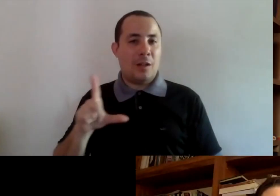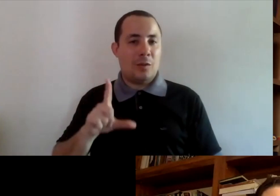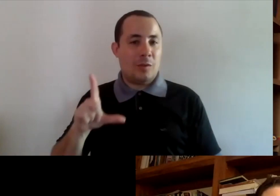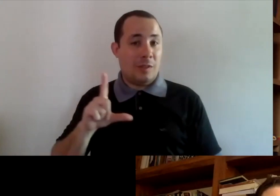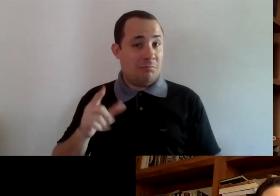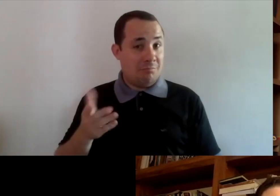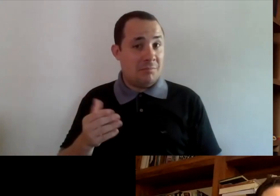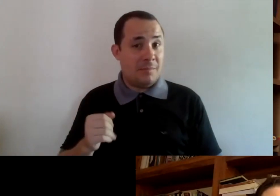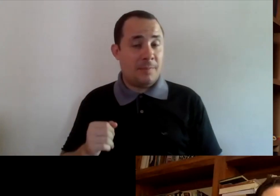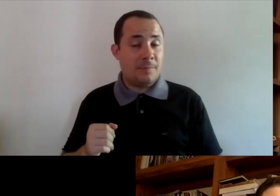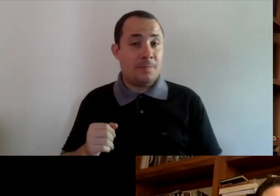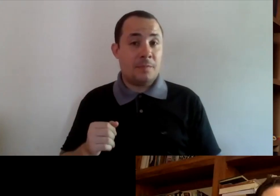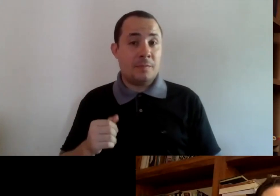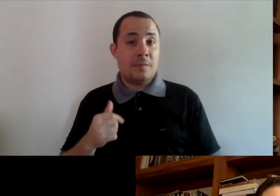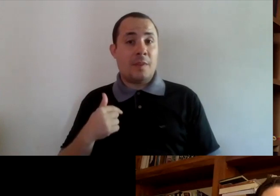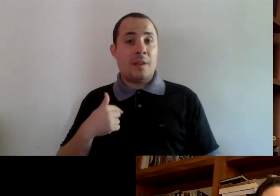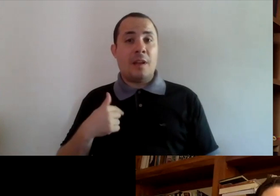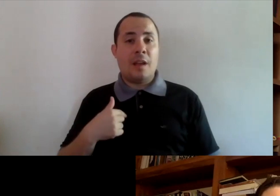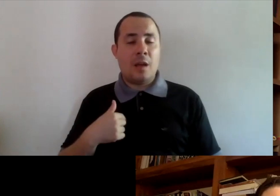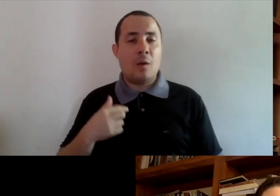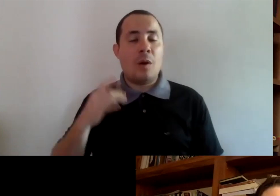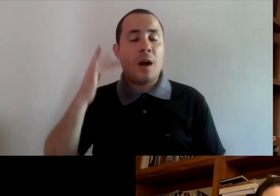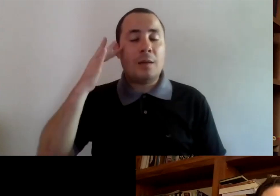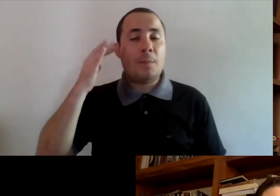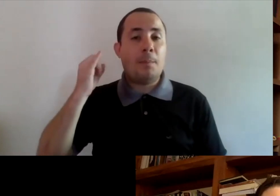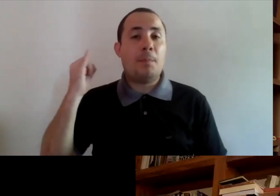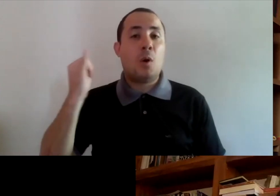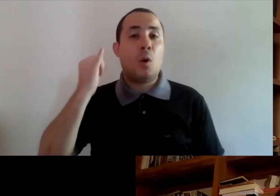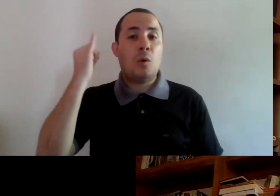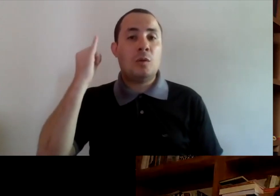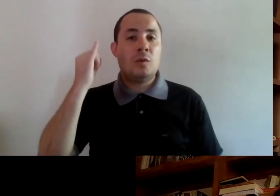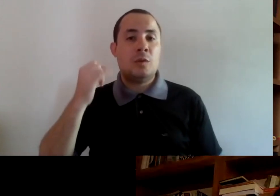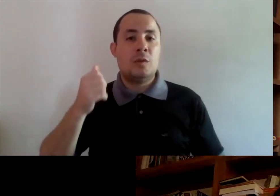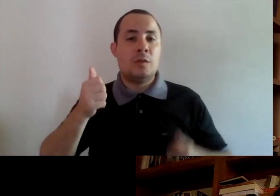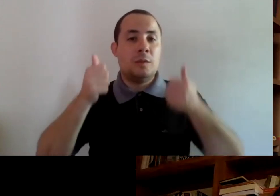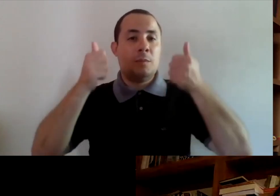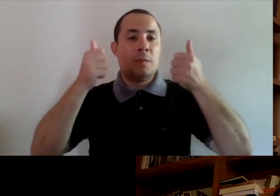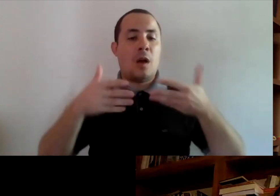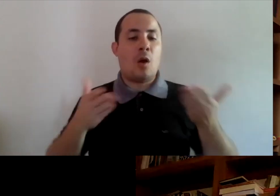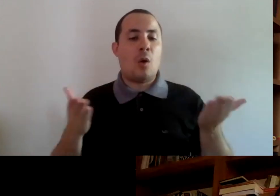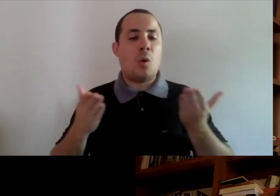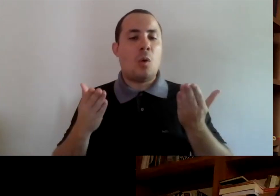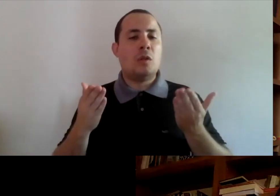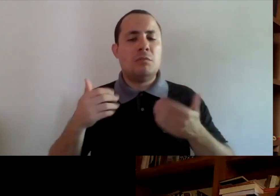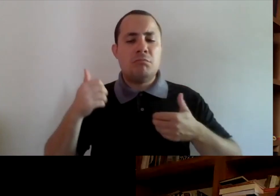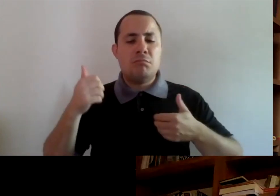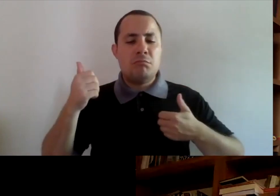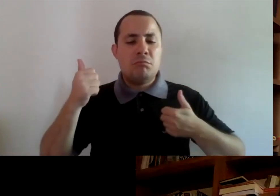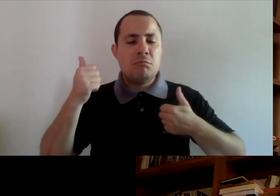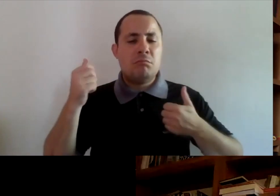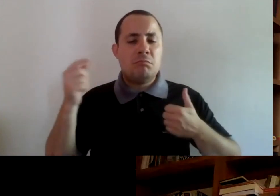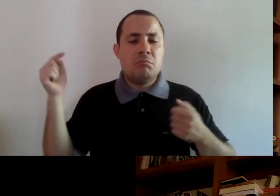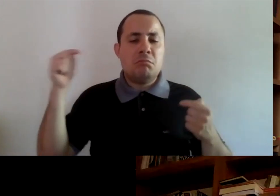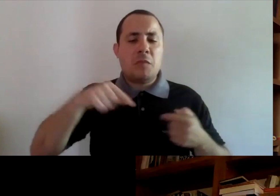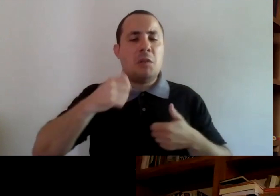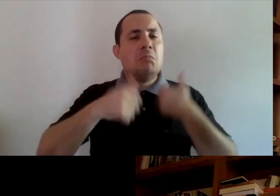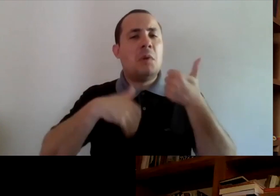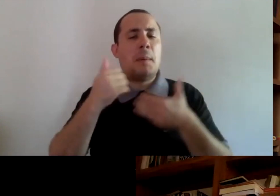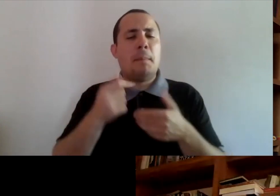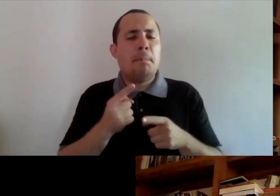Antes de qualquer coisa, eu acho importante deixar claro qual é a nossa proposta hoje aqui, nessas 2 horas de conversa,